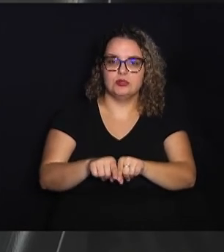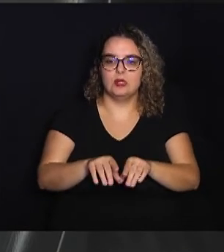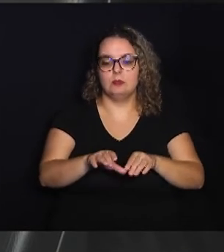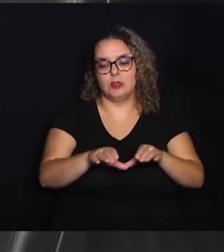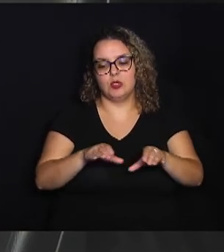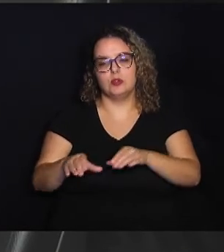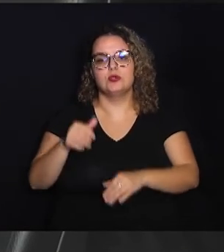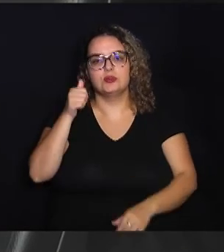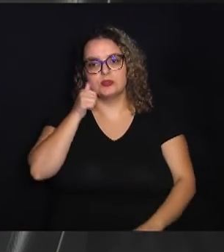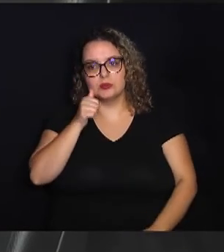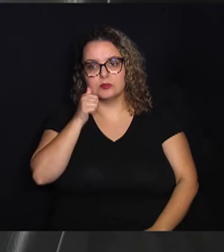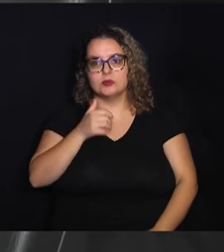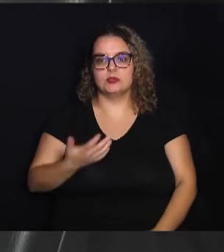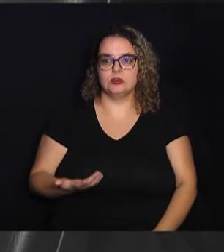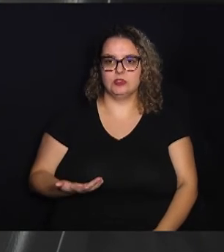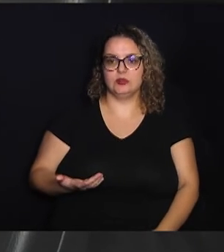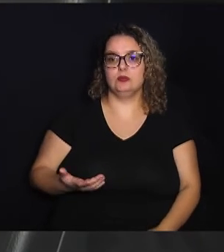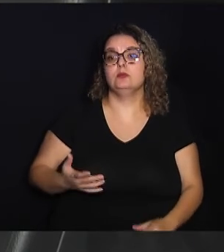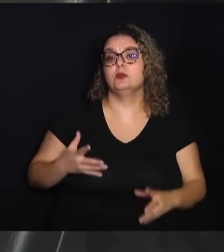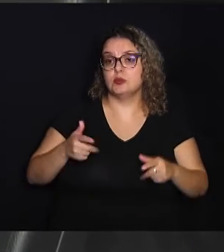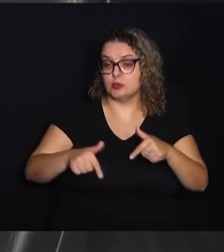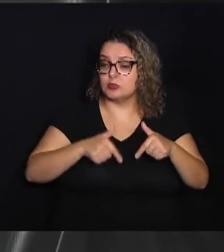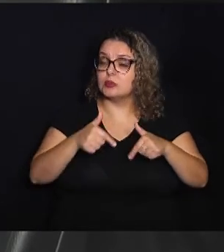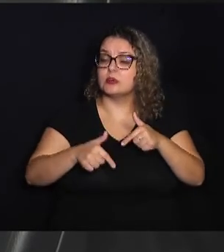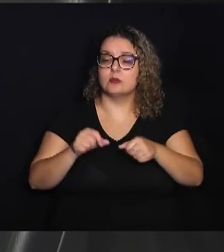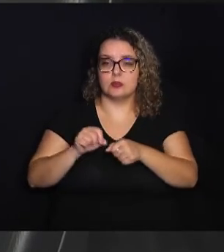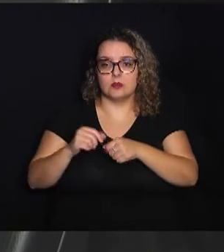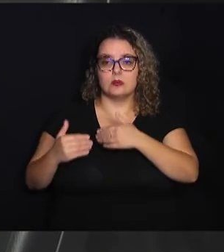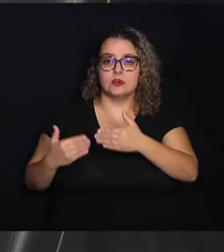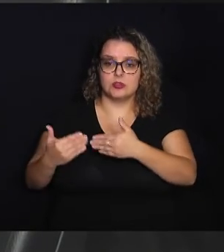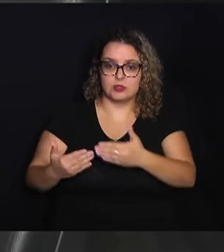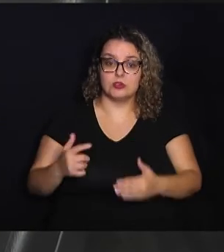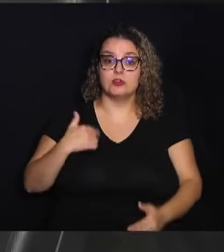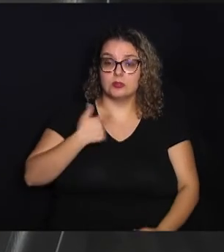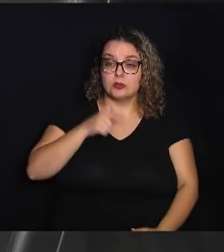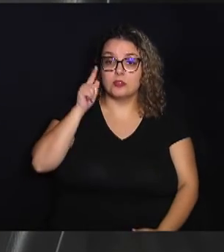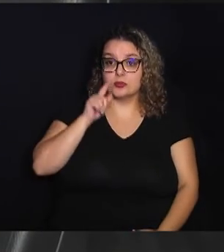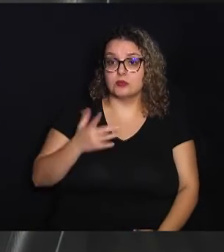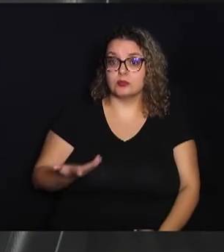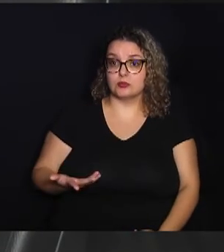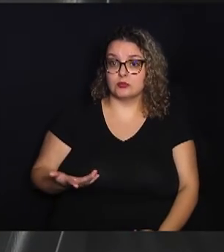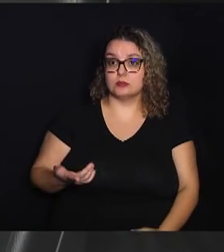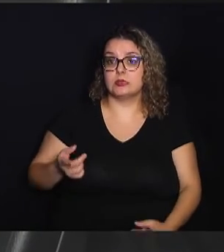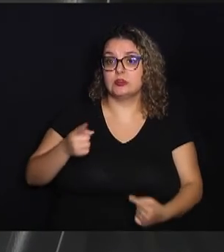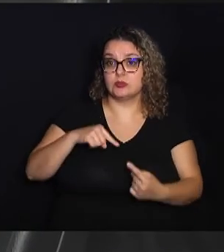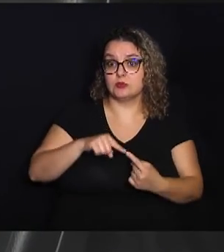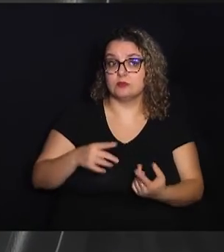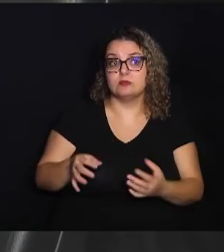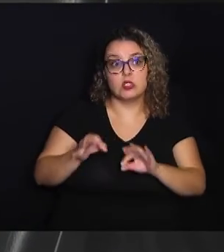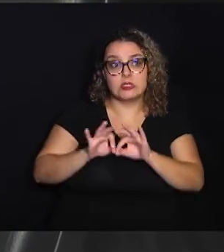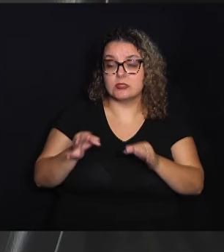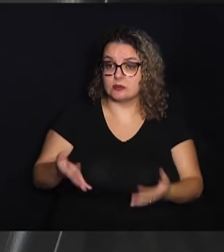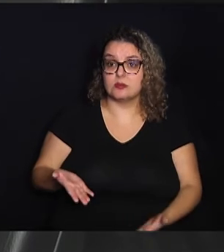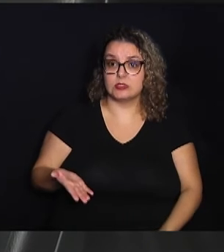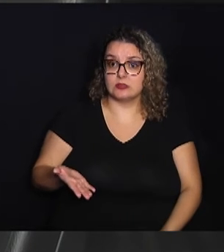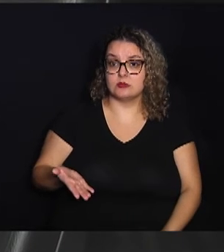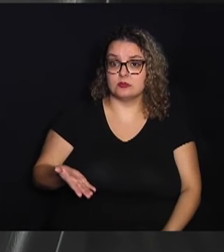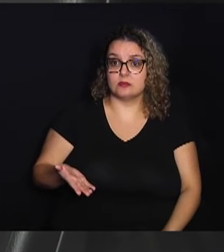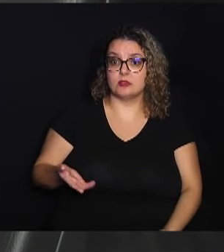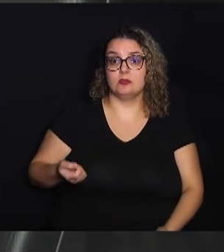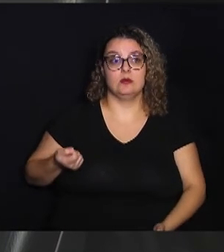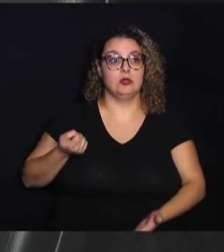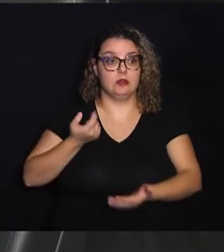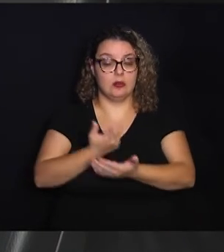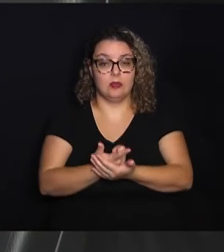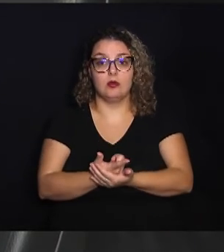das Mulheres, por todo esse trabalho que vem fazendo com elas. Então a gente consegue atingir com algo até simples, que foi a compra